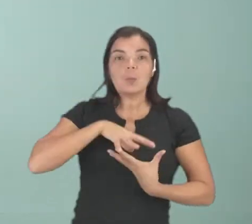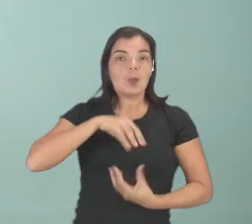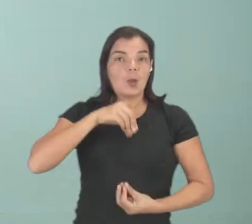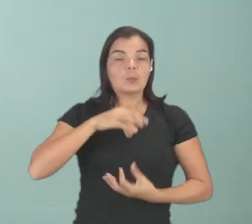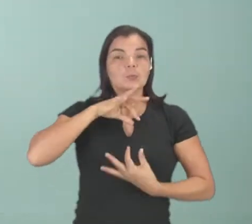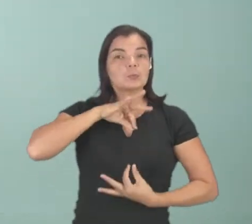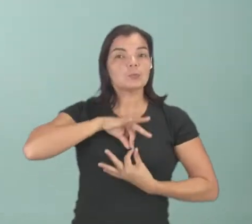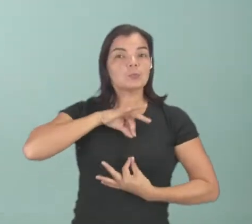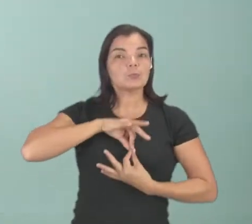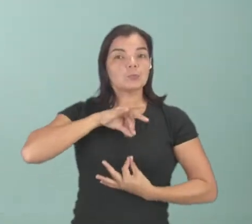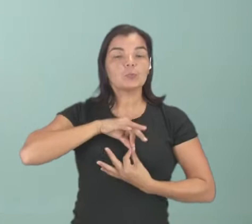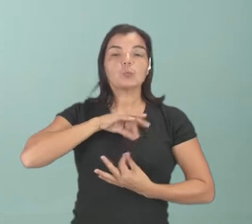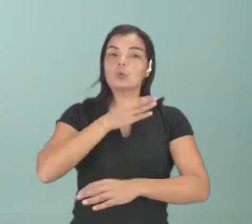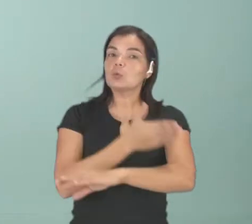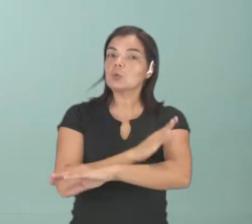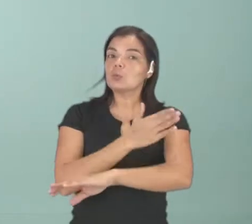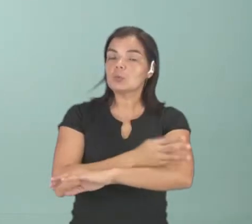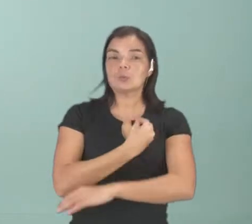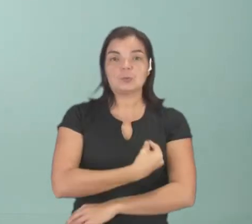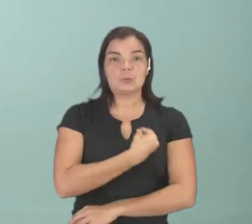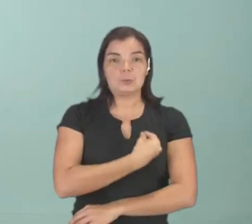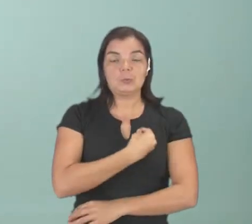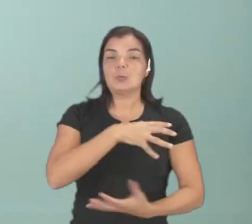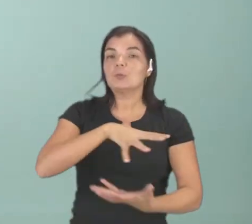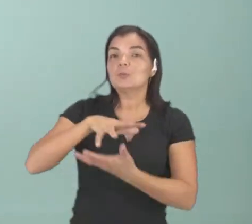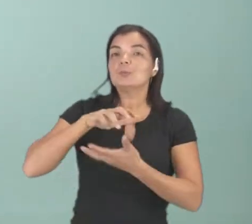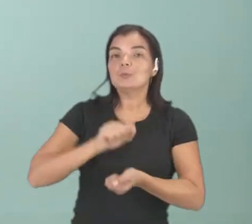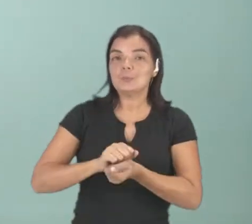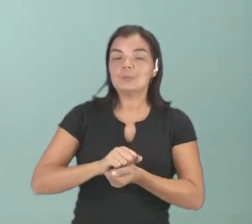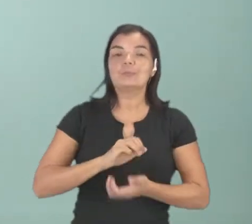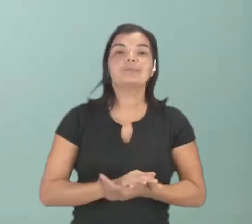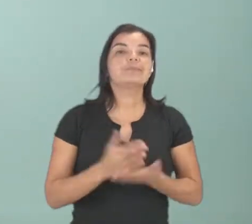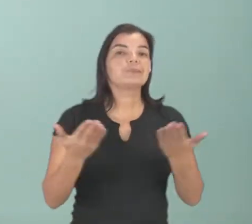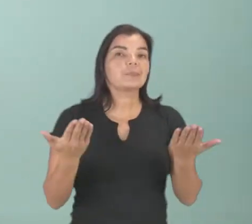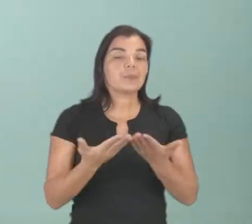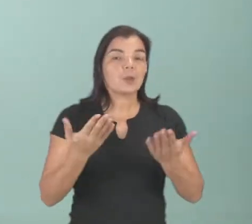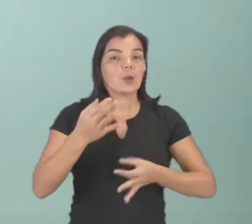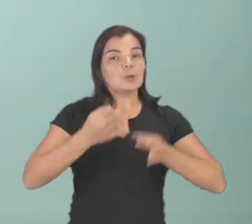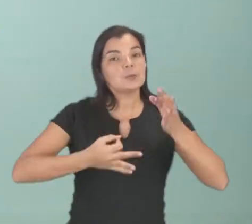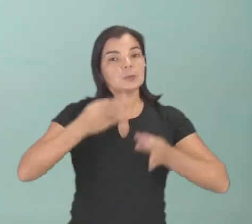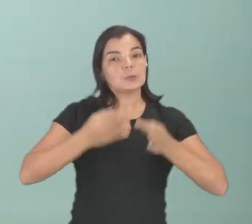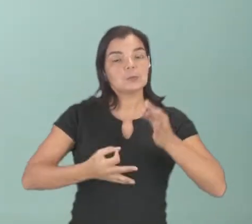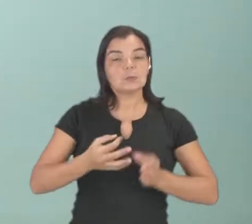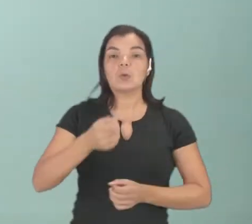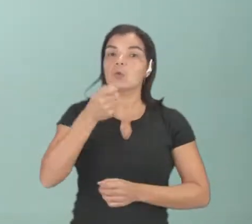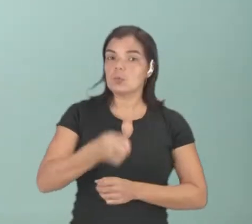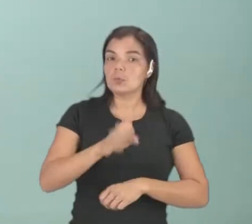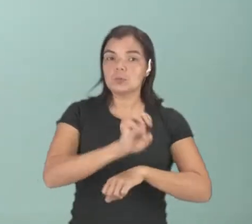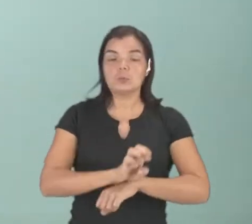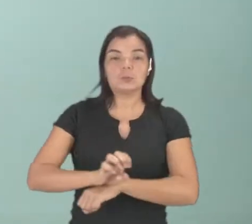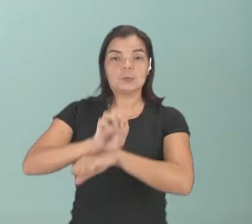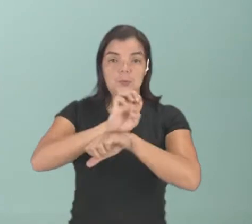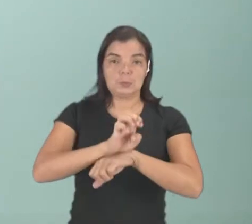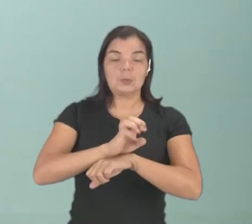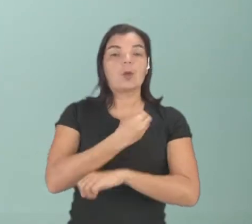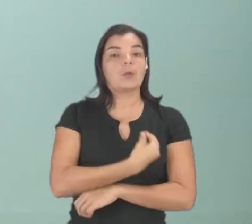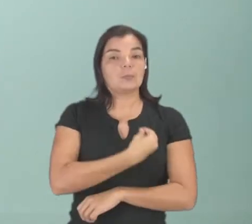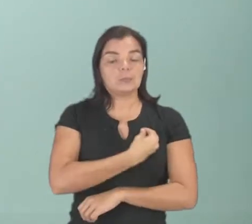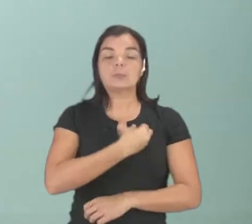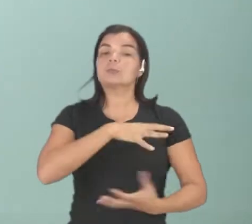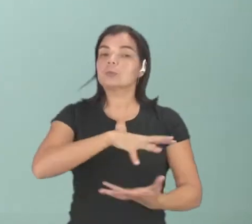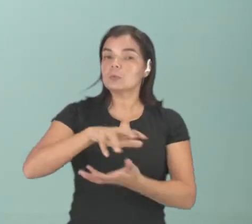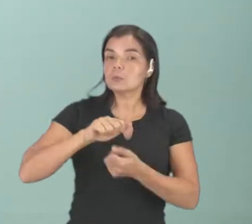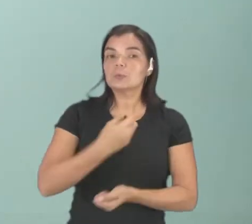pelo espírito, aquilo que ele praticou na sua existência terrena. E a norma jurídica que rege o Estado, que rege a nossa vida